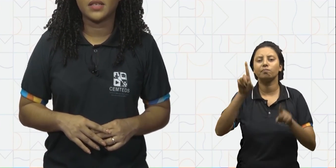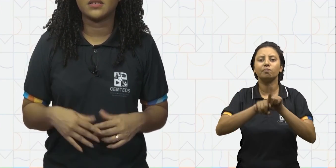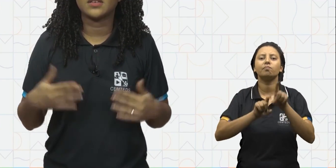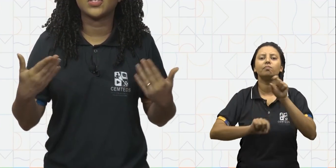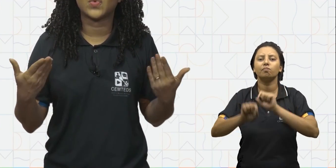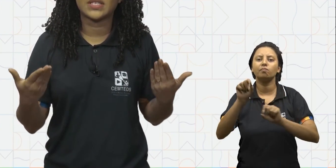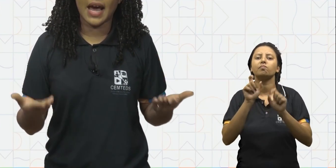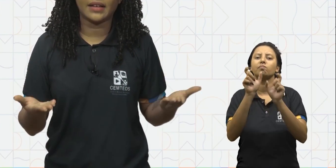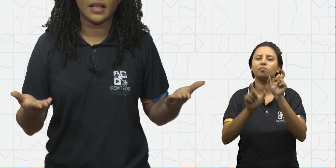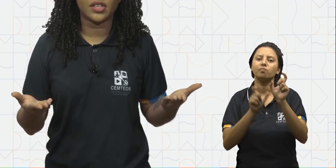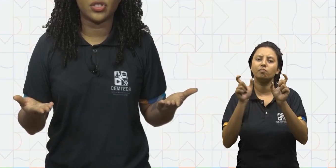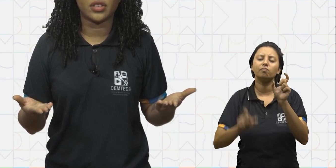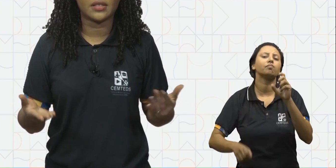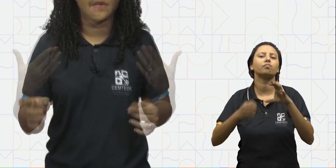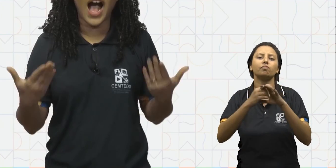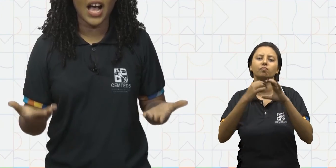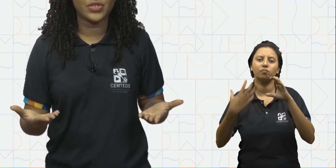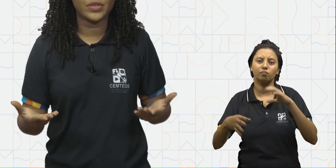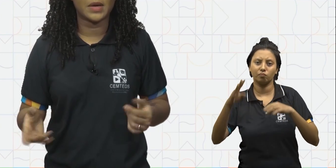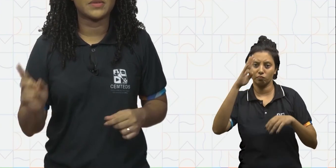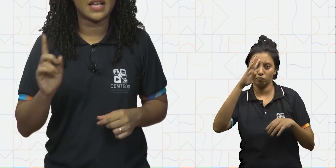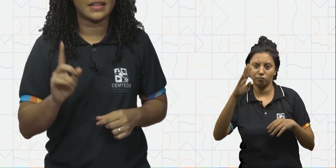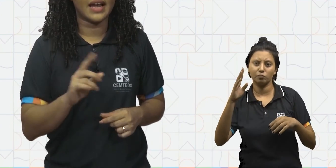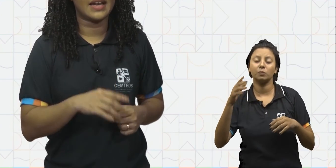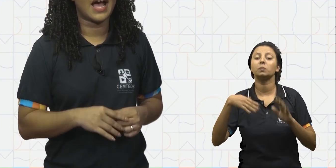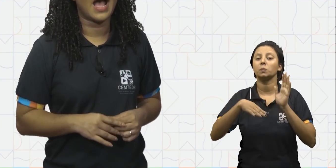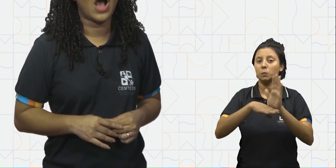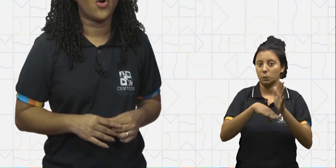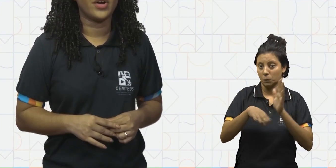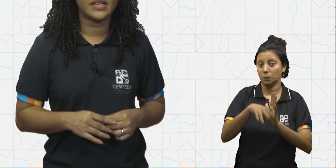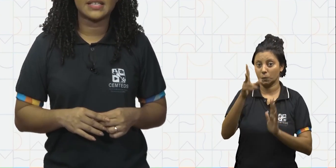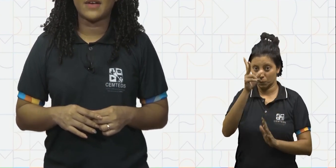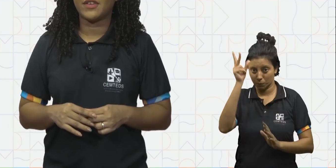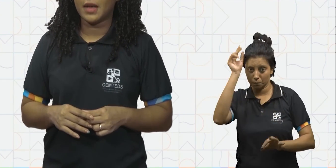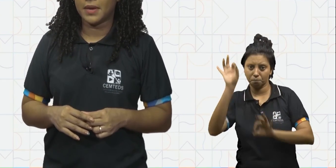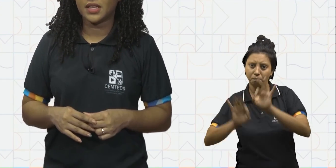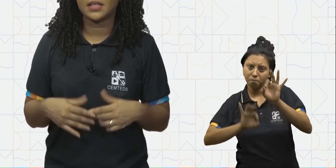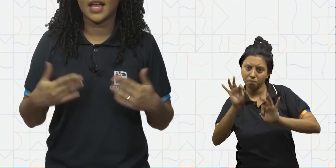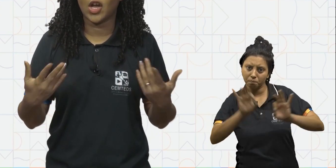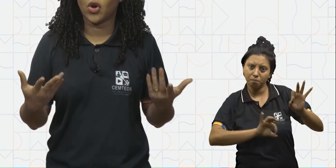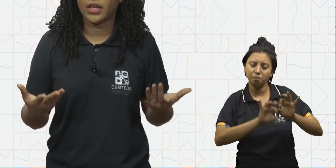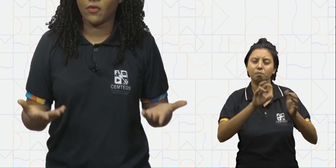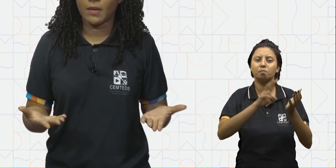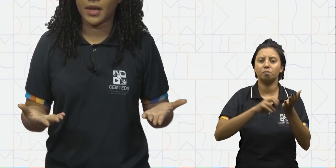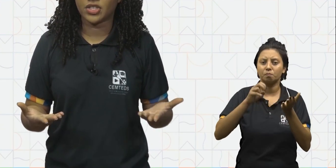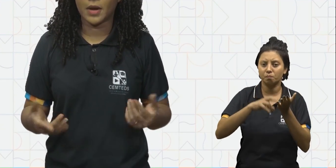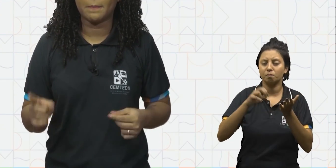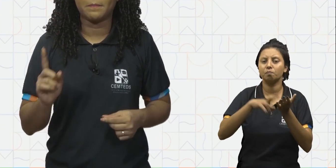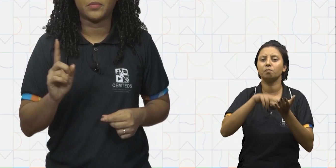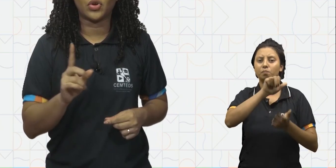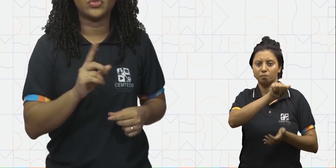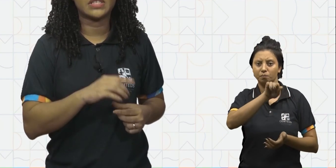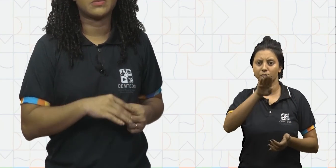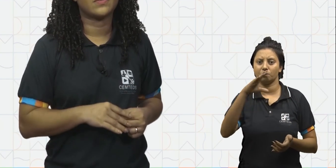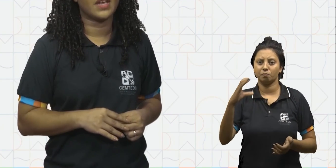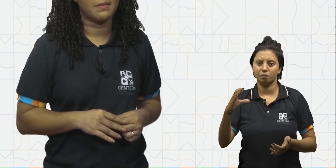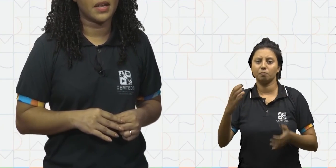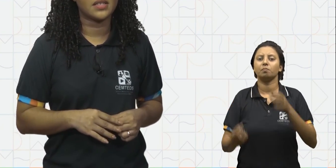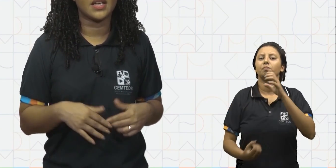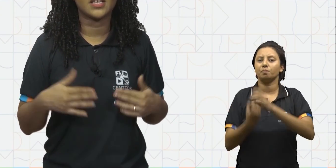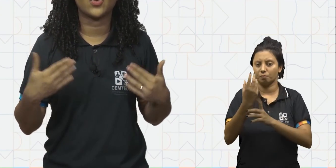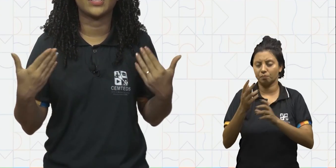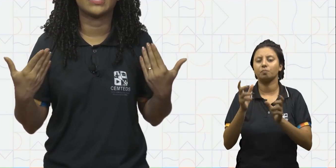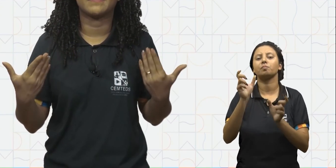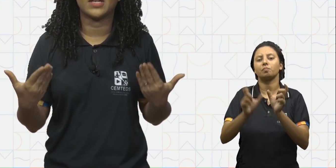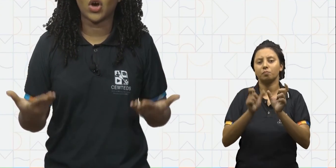são verbetes e suas características. Ajudamos a Tainá a organizar verbetes em ordem alfabética. Produzimos